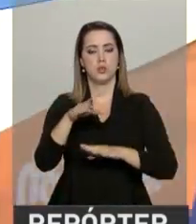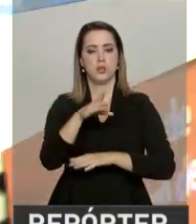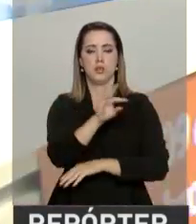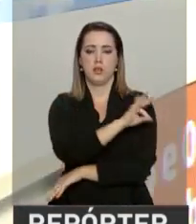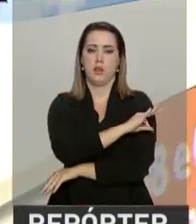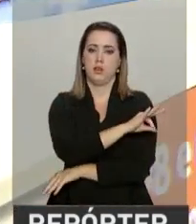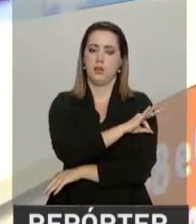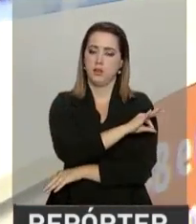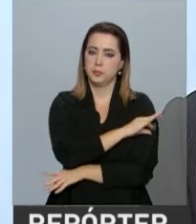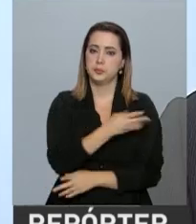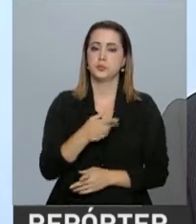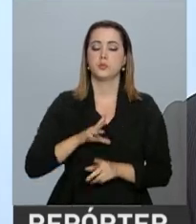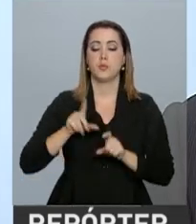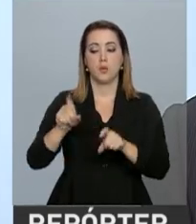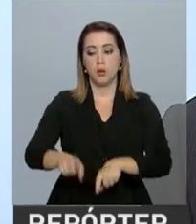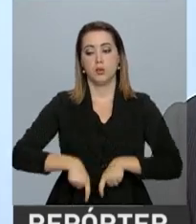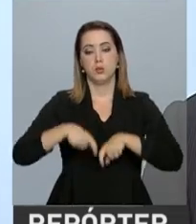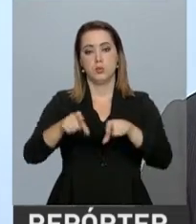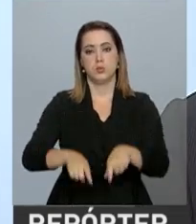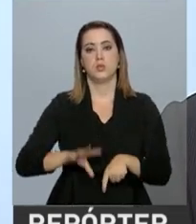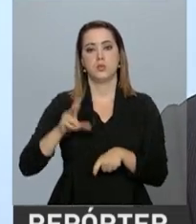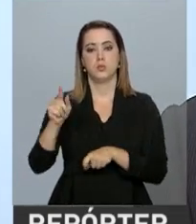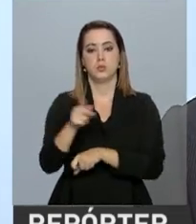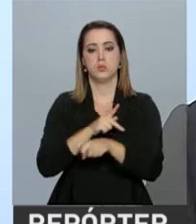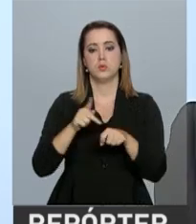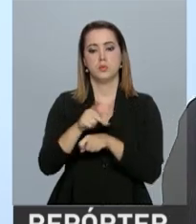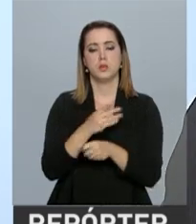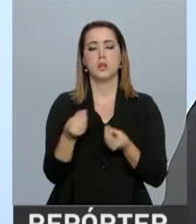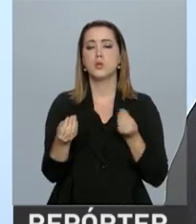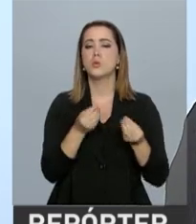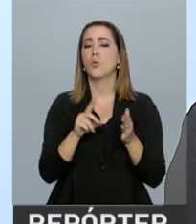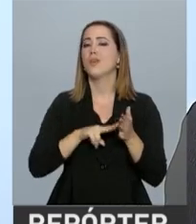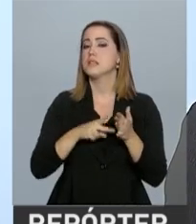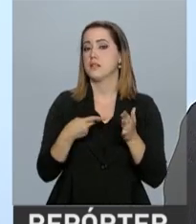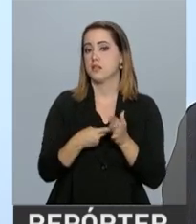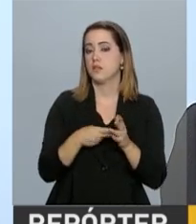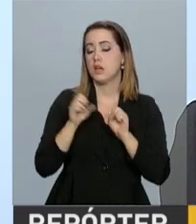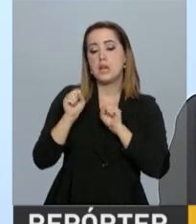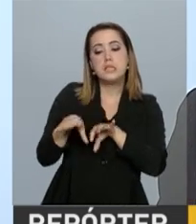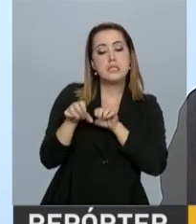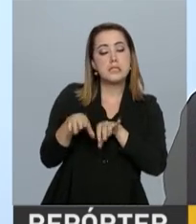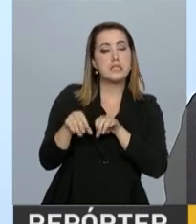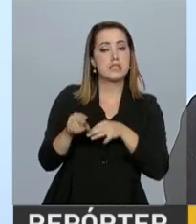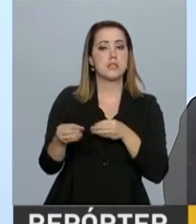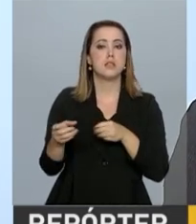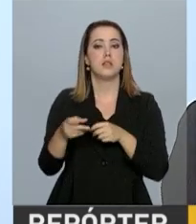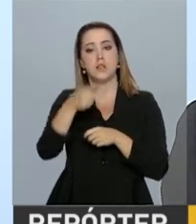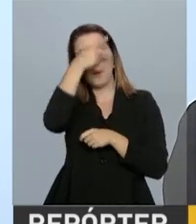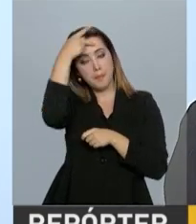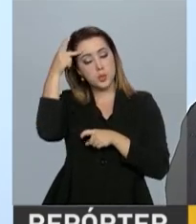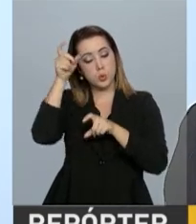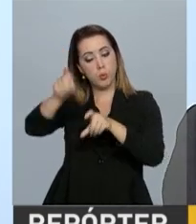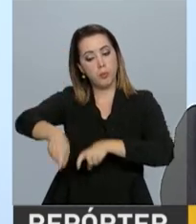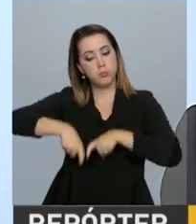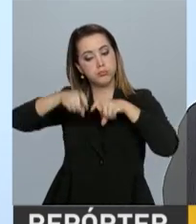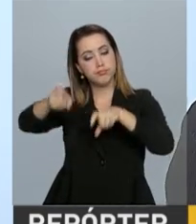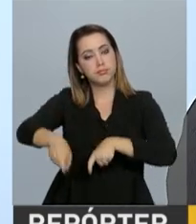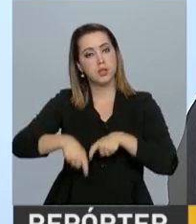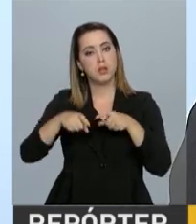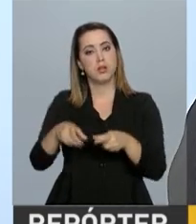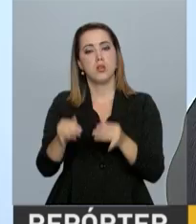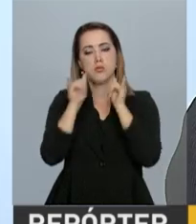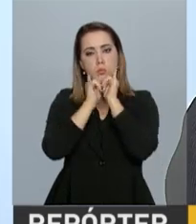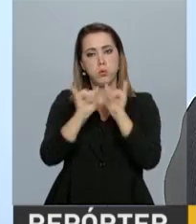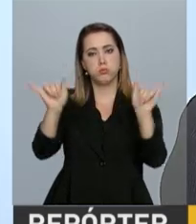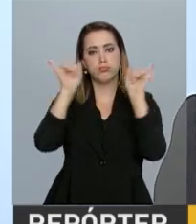em todo o país. É aquela política que orienta os agricultores, leva o conhecimento, inclusive difunde todas as políticas públicas